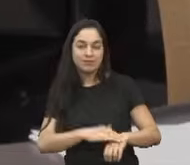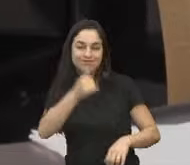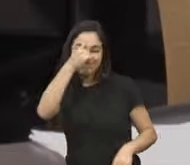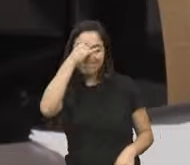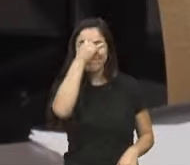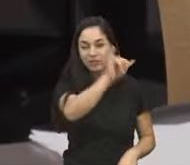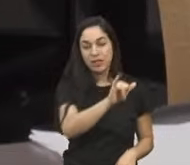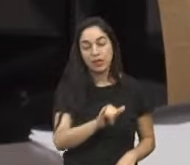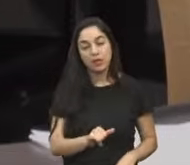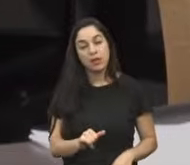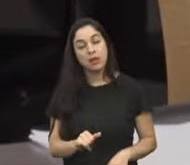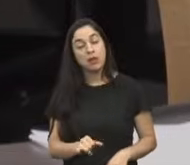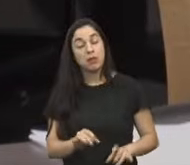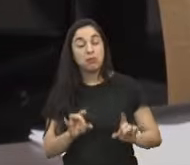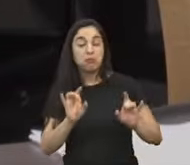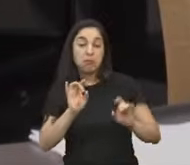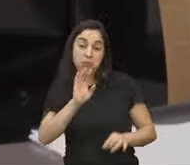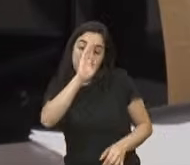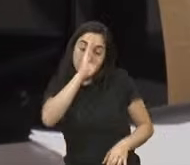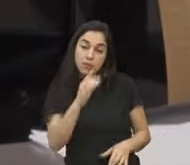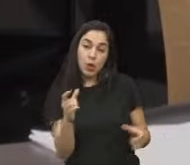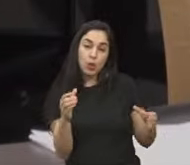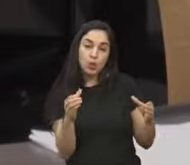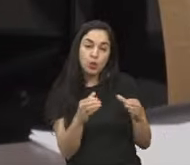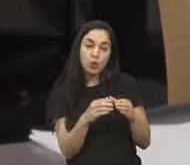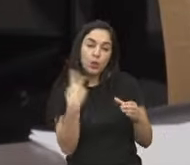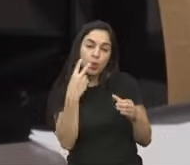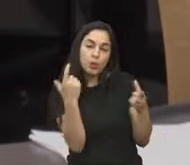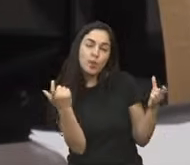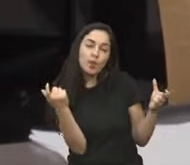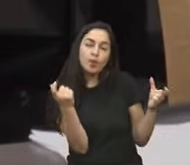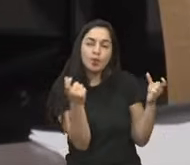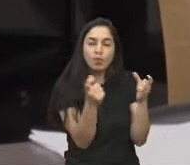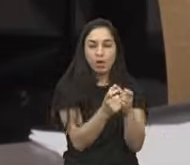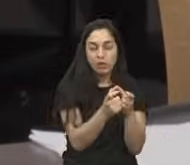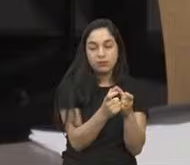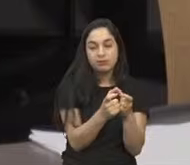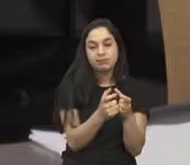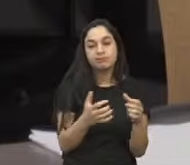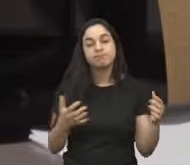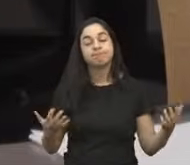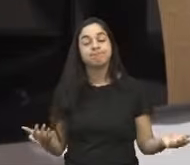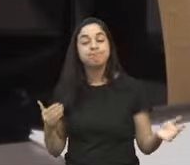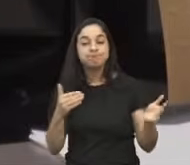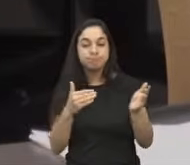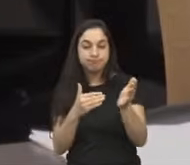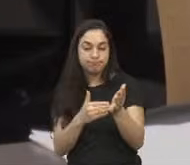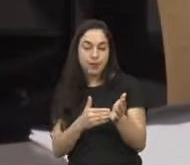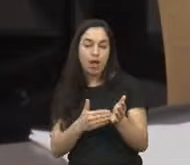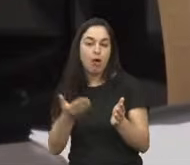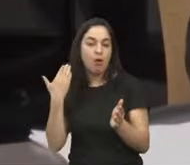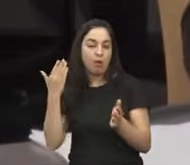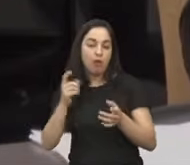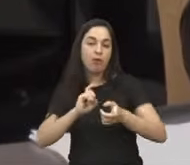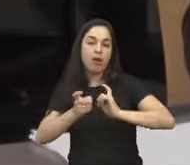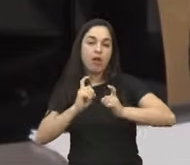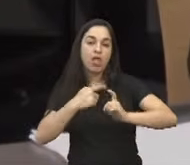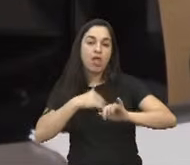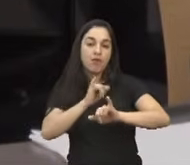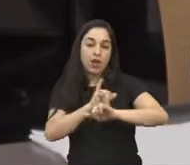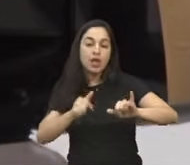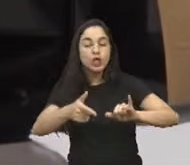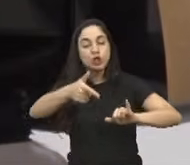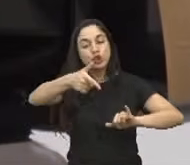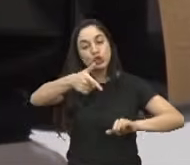minorias parlamentares. Então, eu falei disso na última sessão e eu acho que vale a pena retornar. A gente tem que